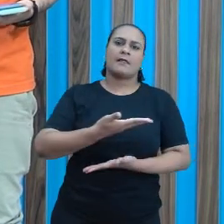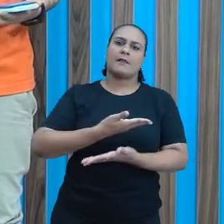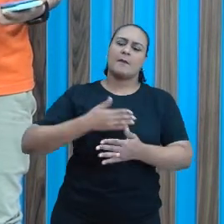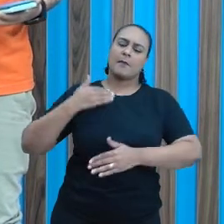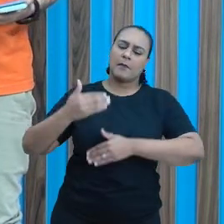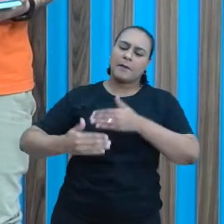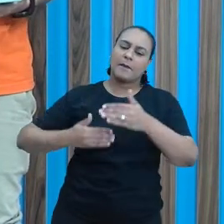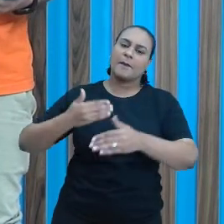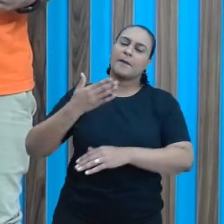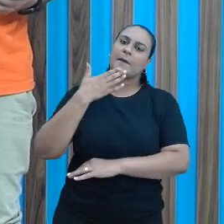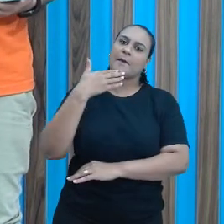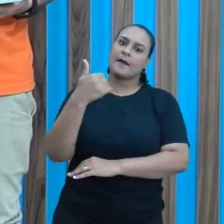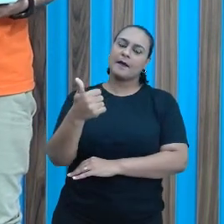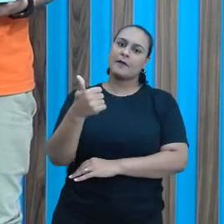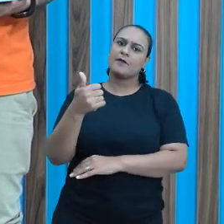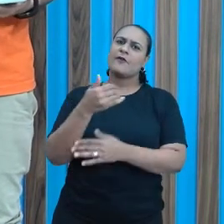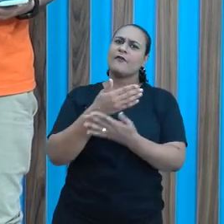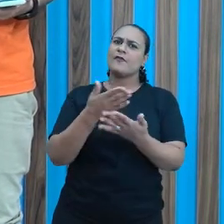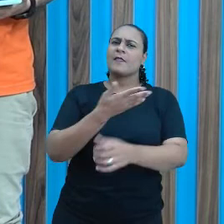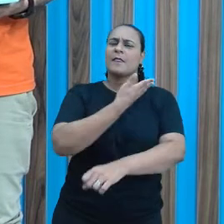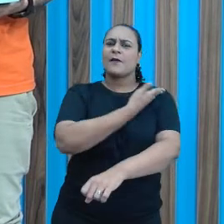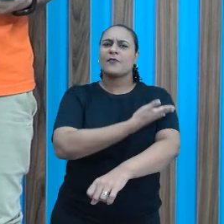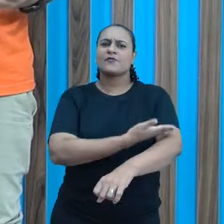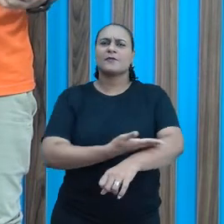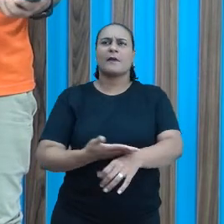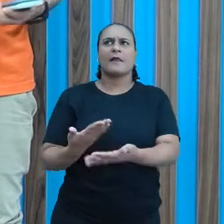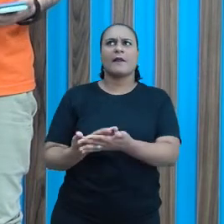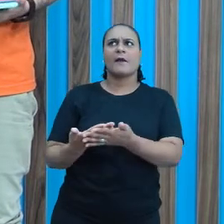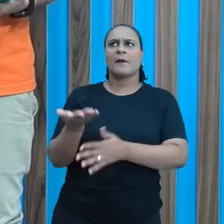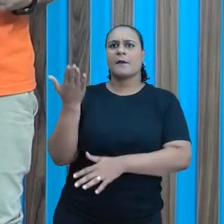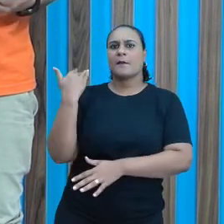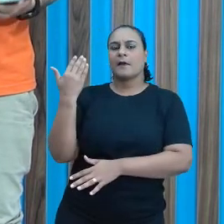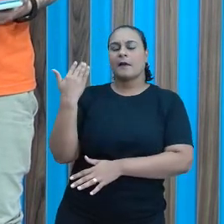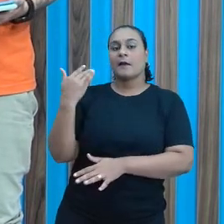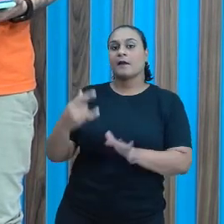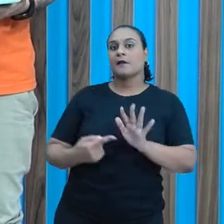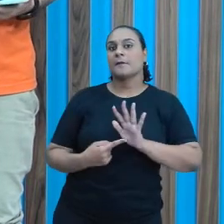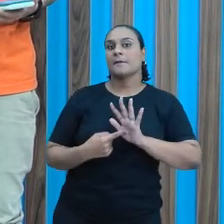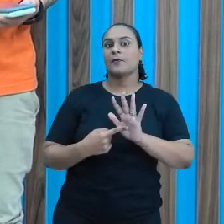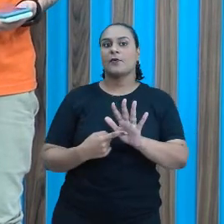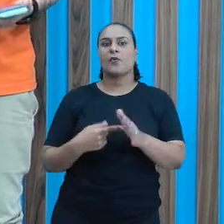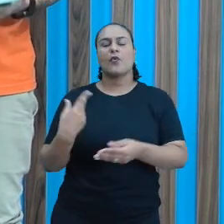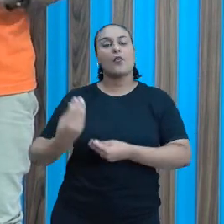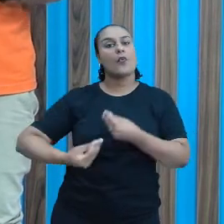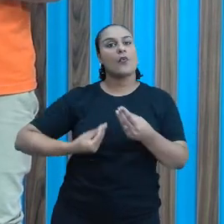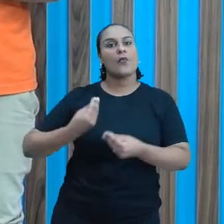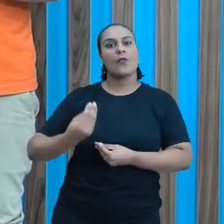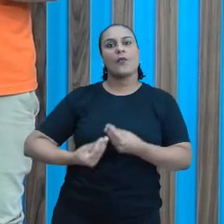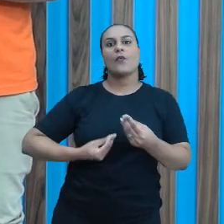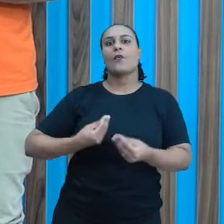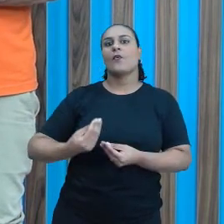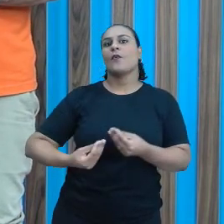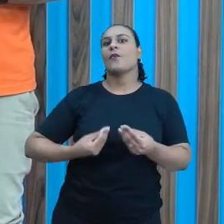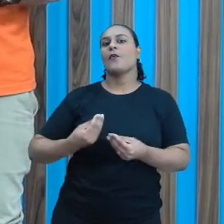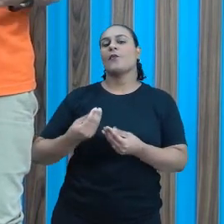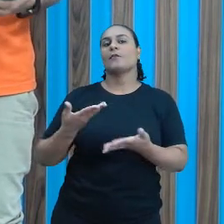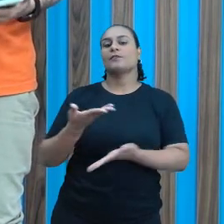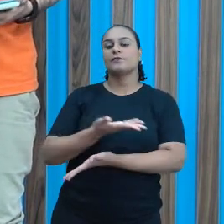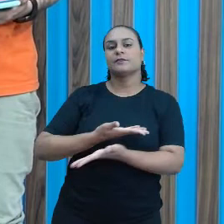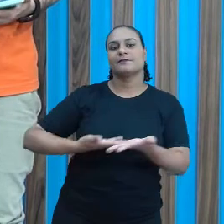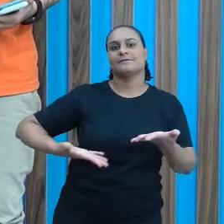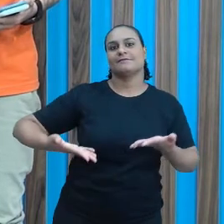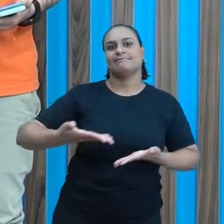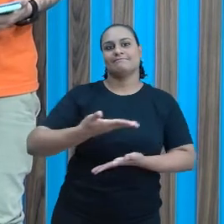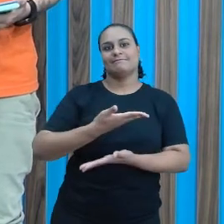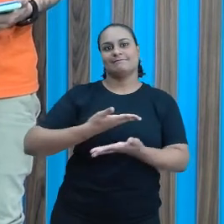né? Então, você já está acostumado que desde as últimas aulas a gente está sempre trazendo de como é que vão ser as nossas interações cada